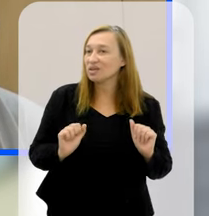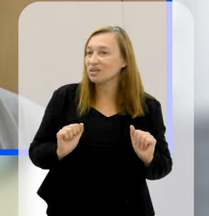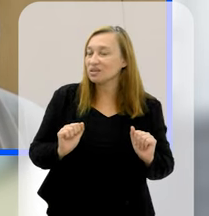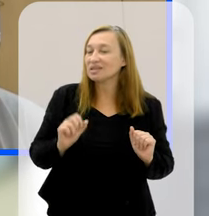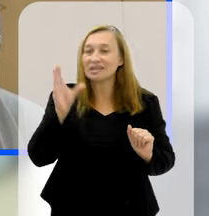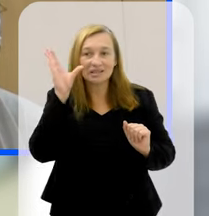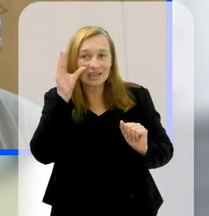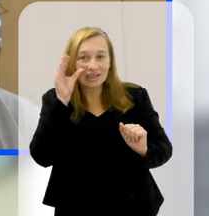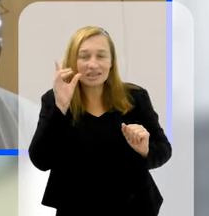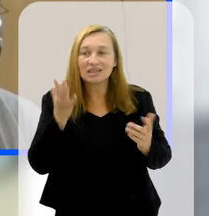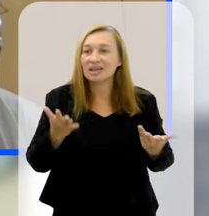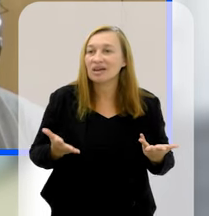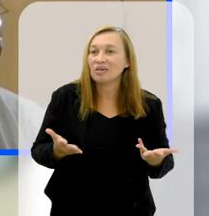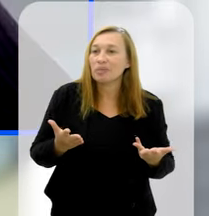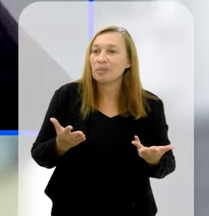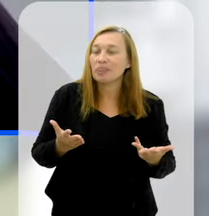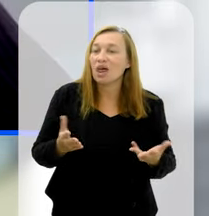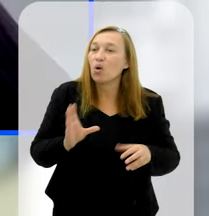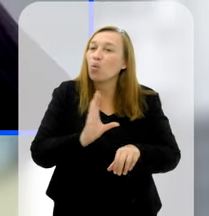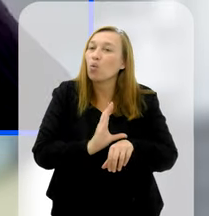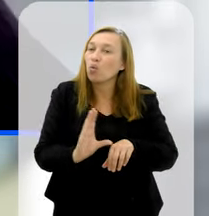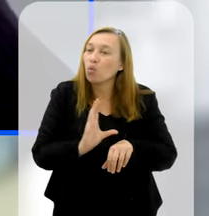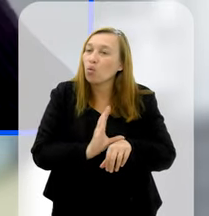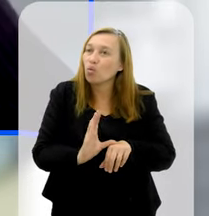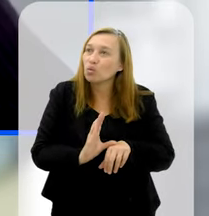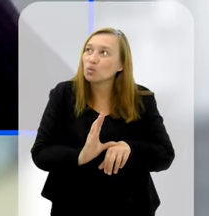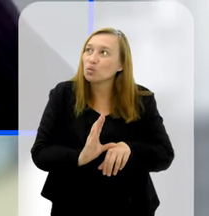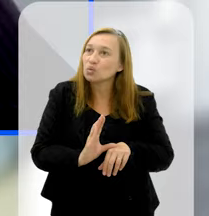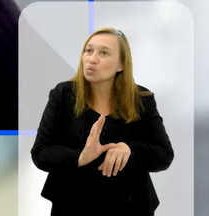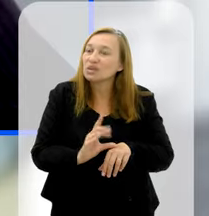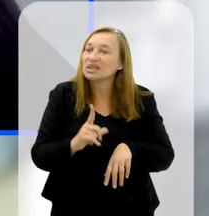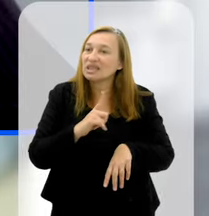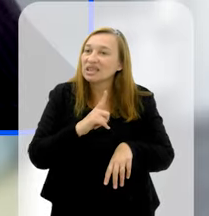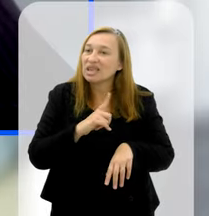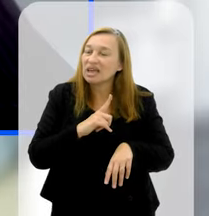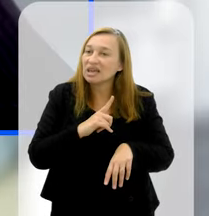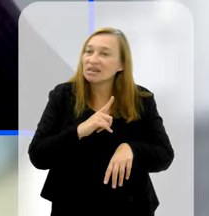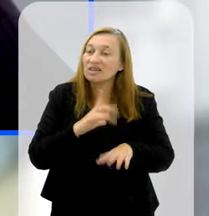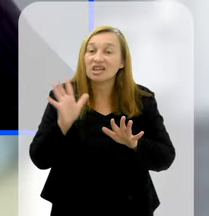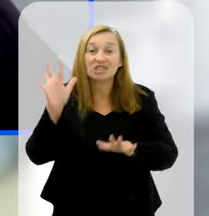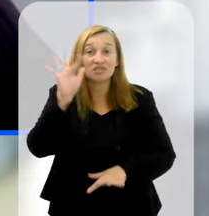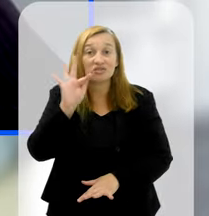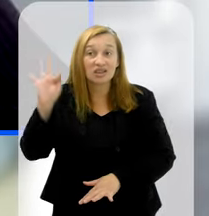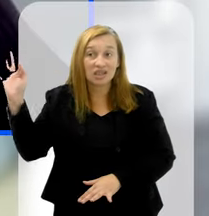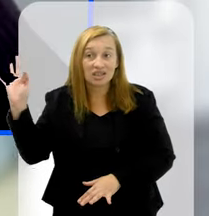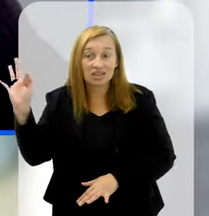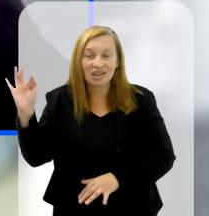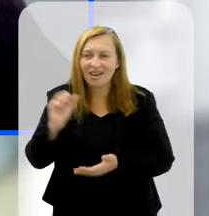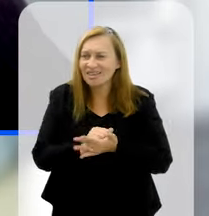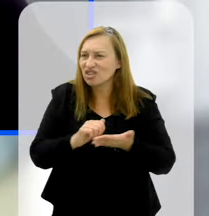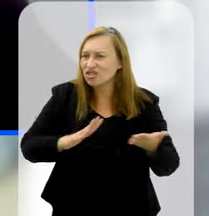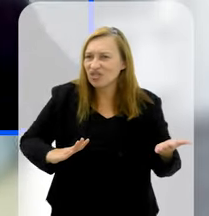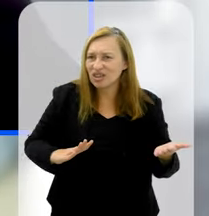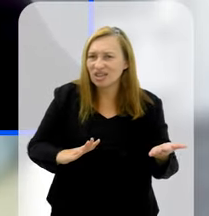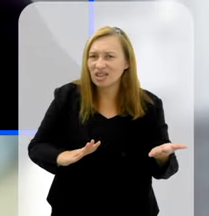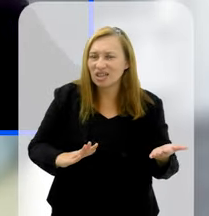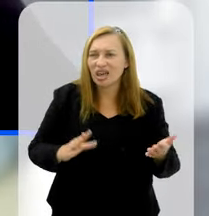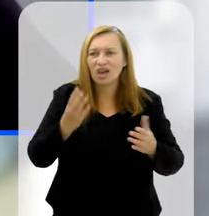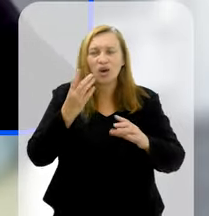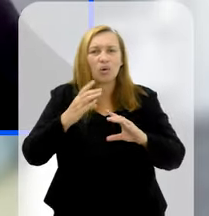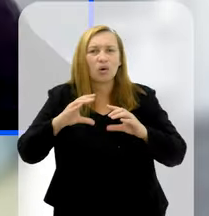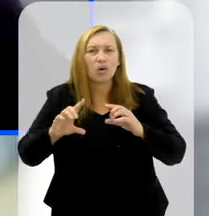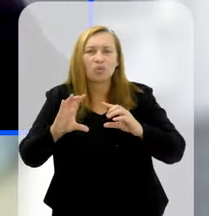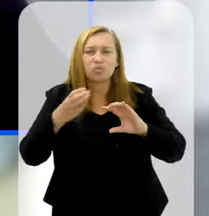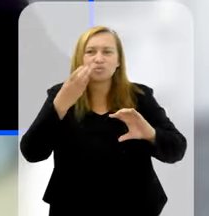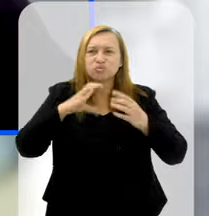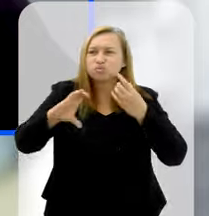uma questão interessante, é o curso que nós temos de francês, com as atividades, com